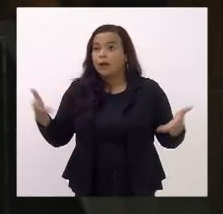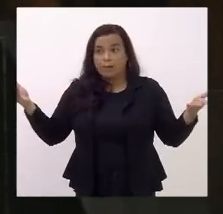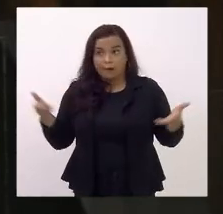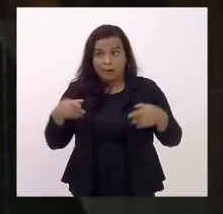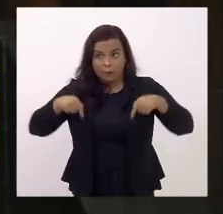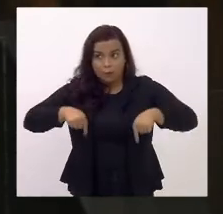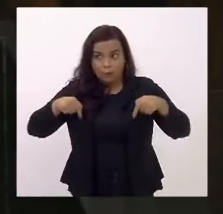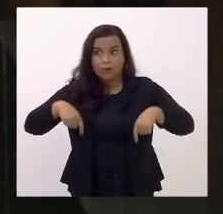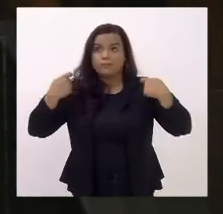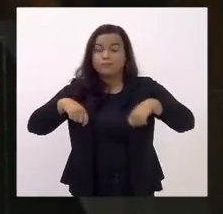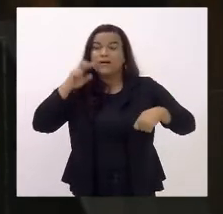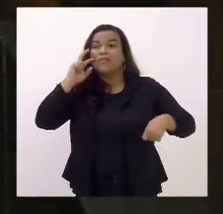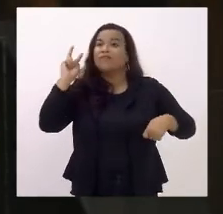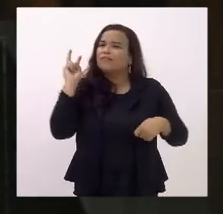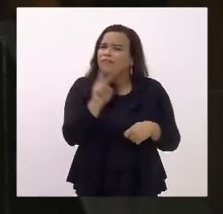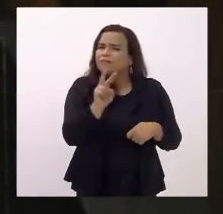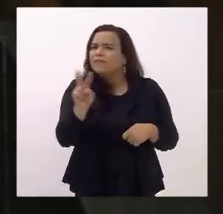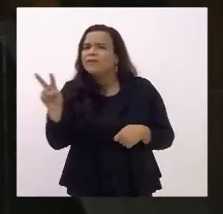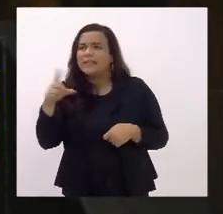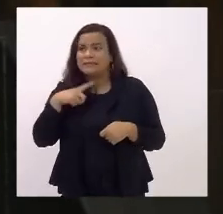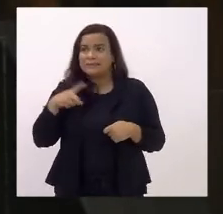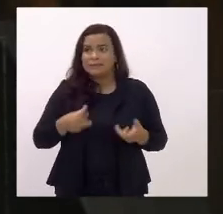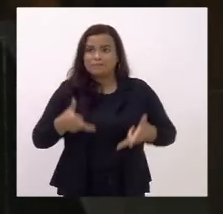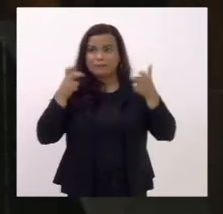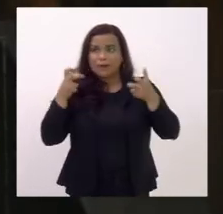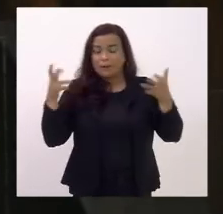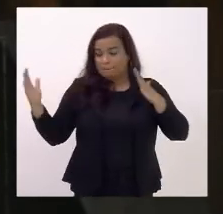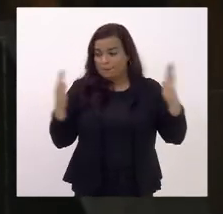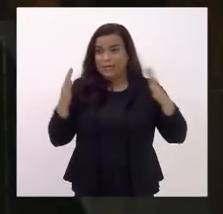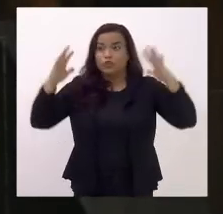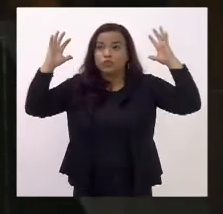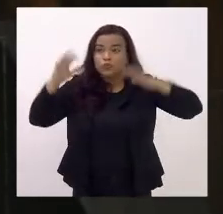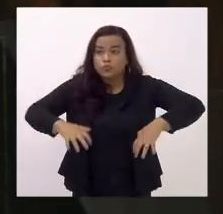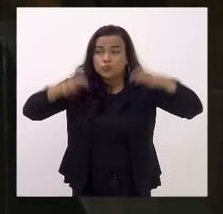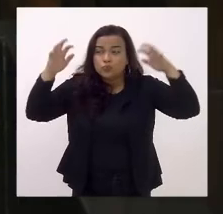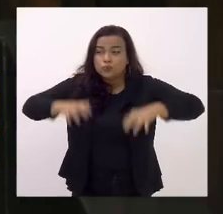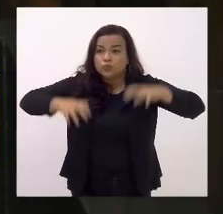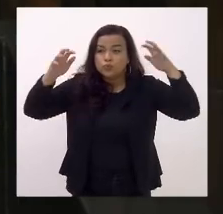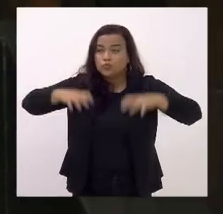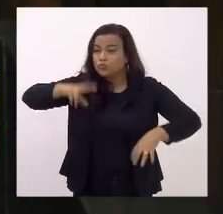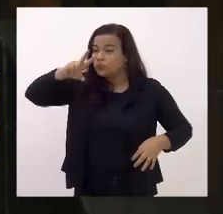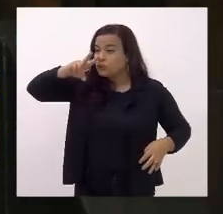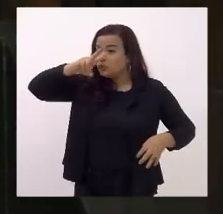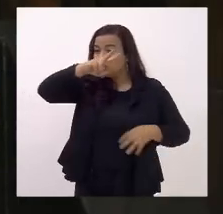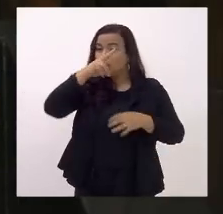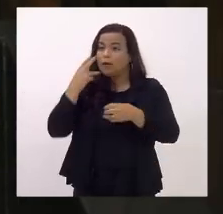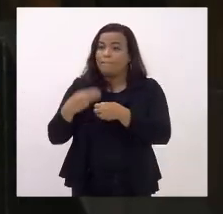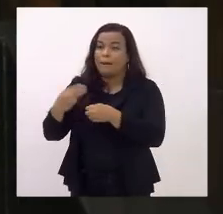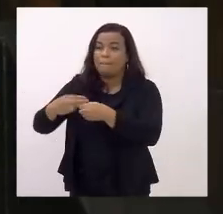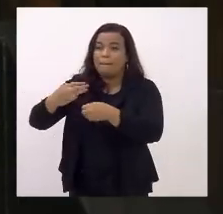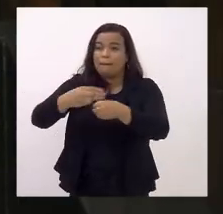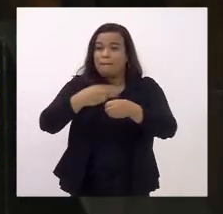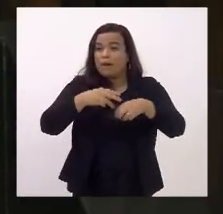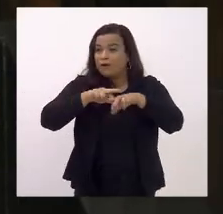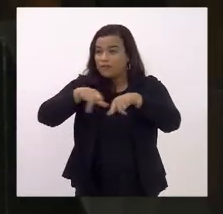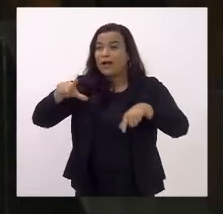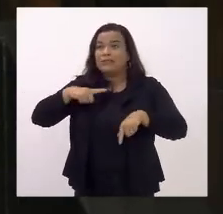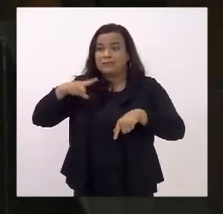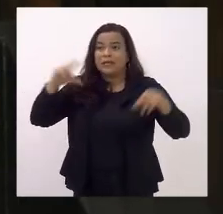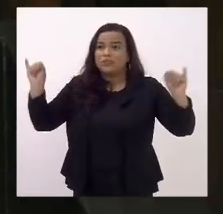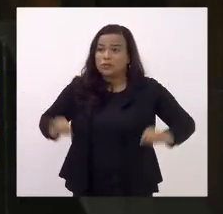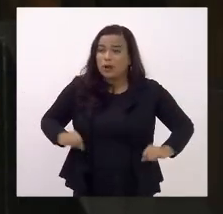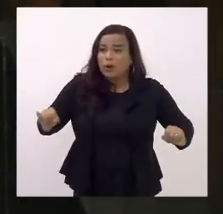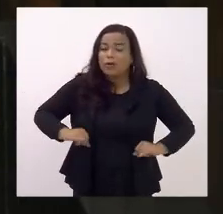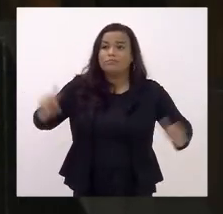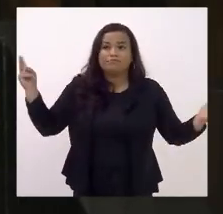a gente tem vivenciado um período de chuvas, onde muitos municípios estão sendo atingidos. A gente teve